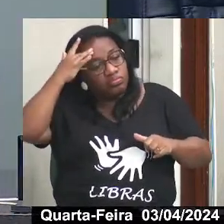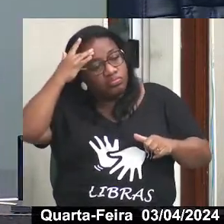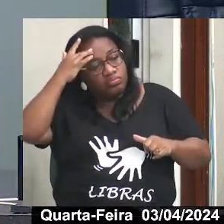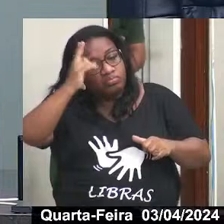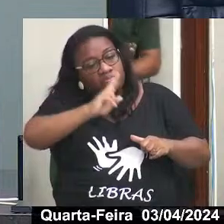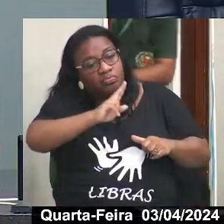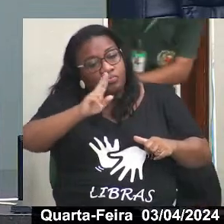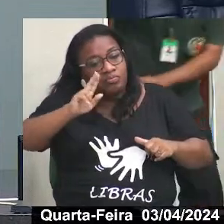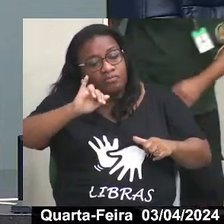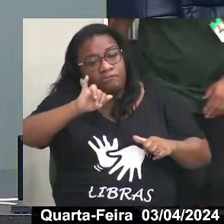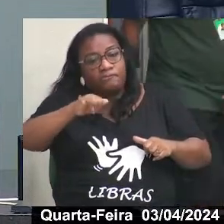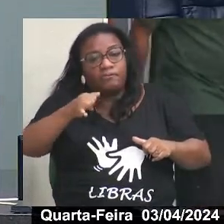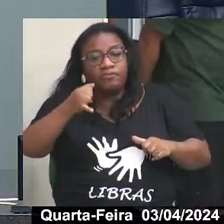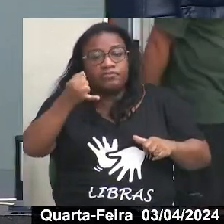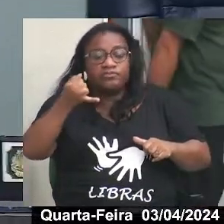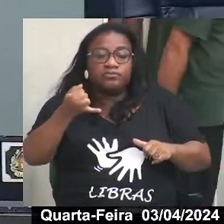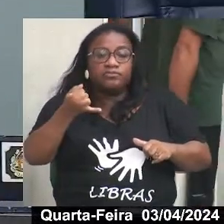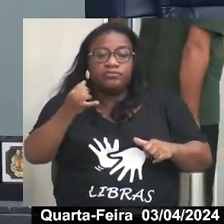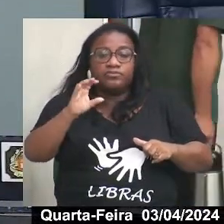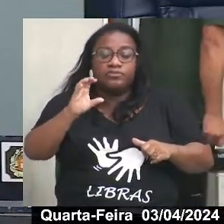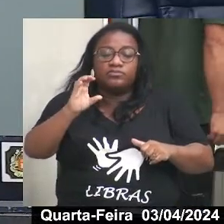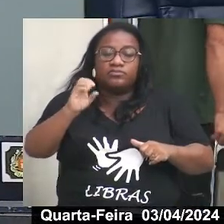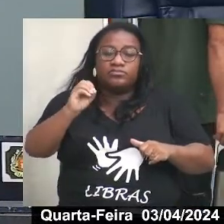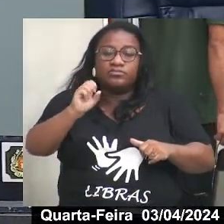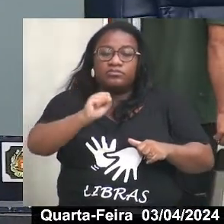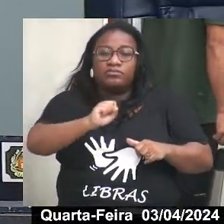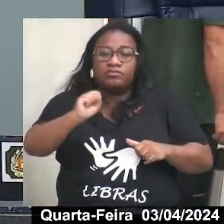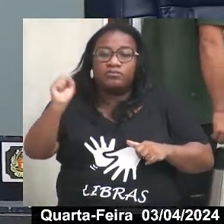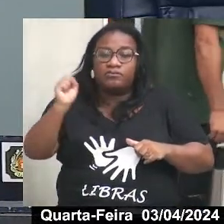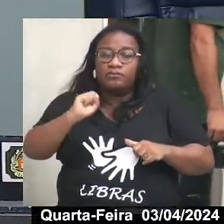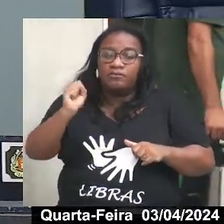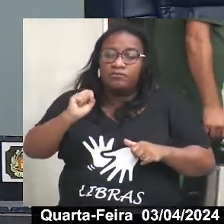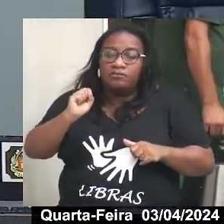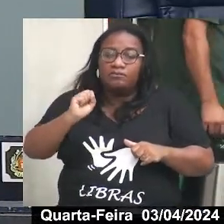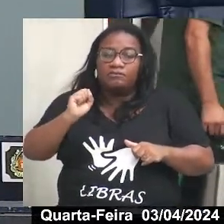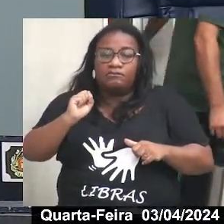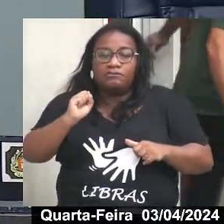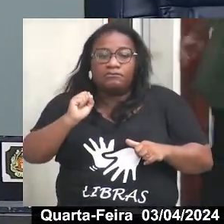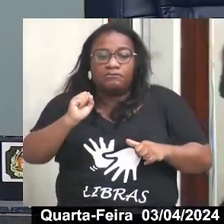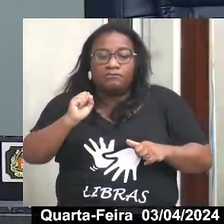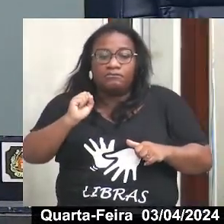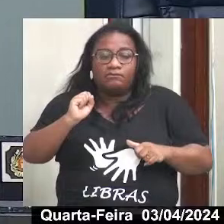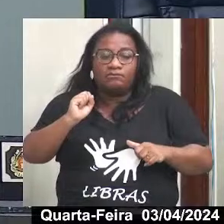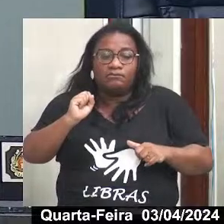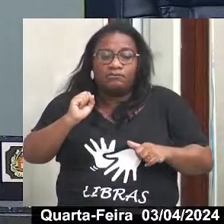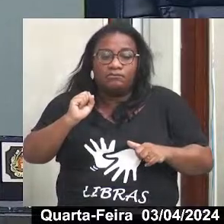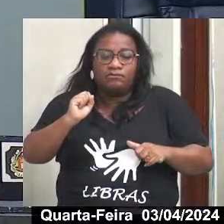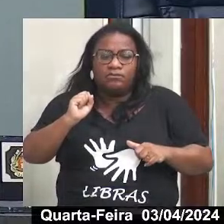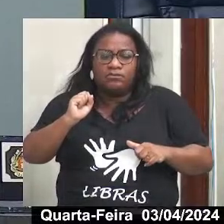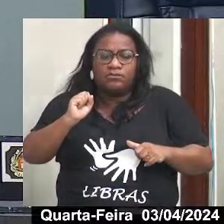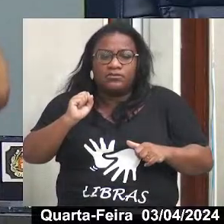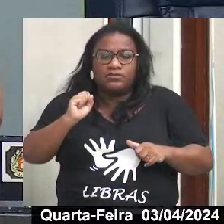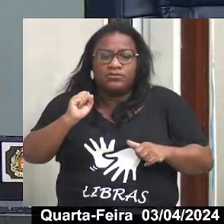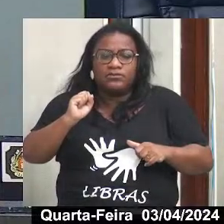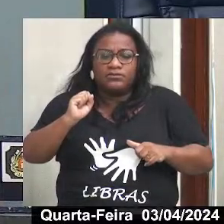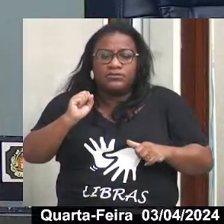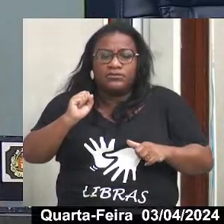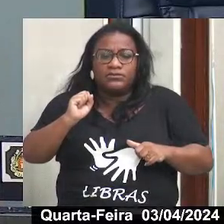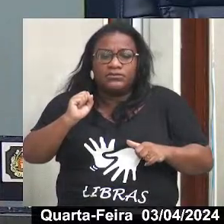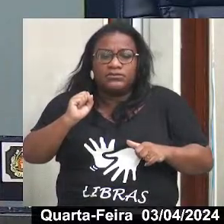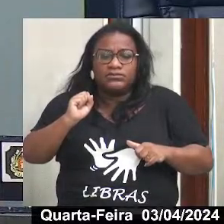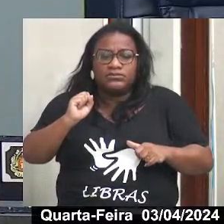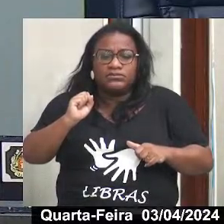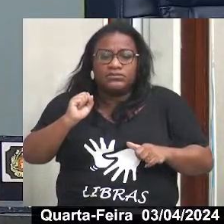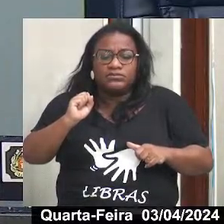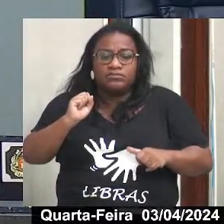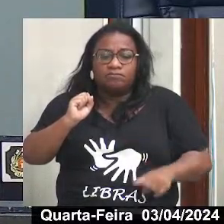do seu Zezinho do Castilho, do Marcão, Delcio, Sérgio, o meu amigo ali que eu acabo esquecendo o nome dele, mas